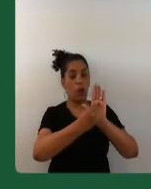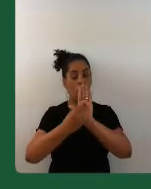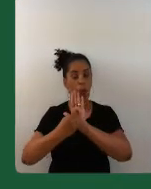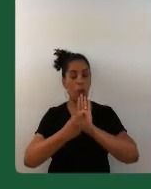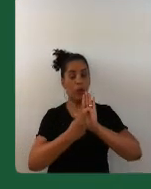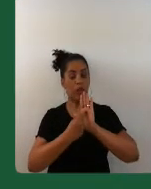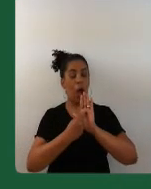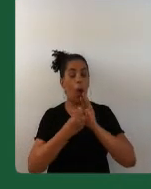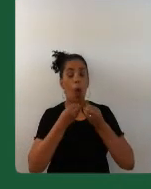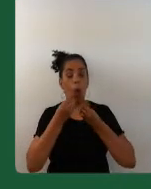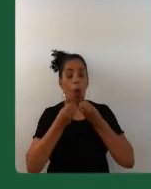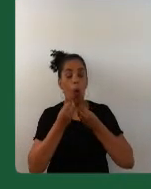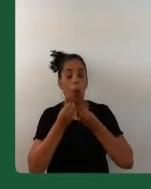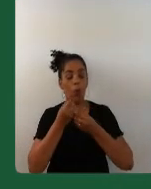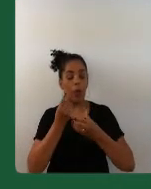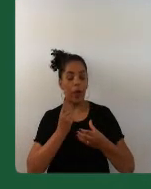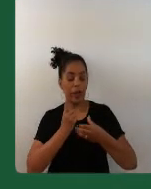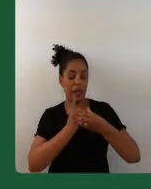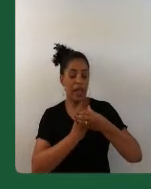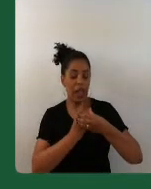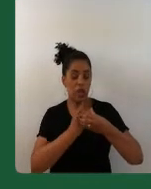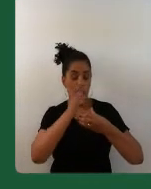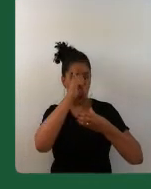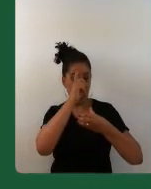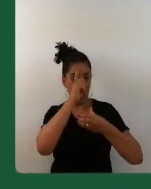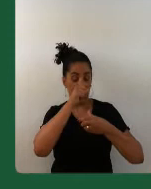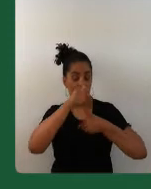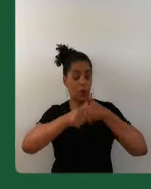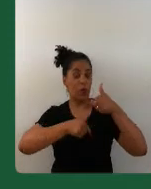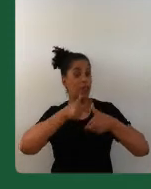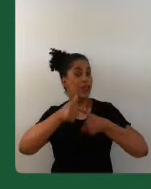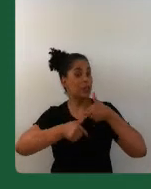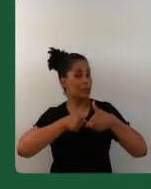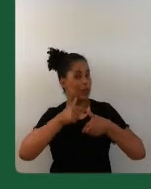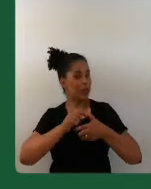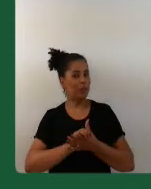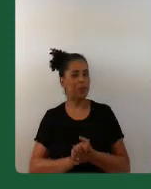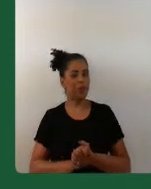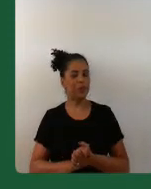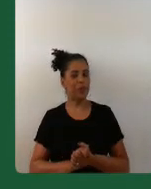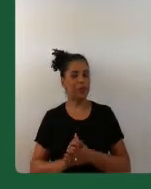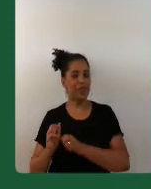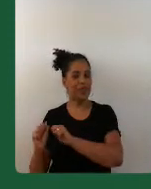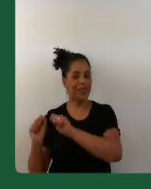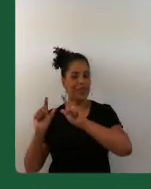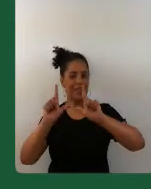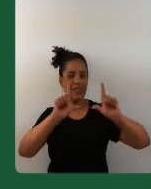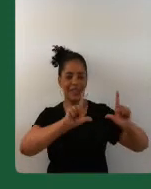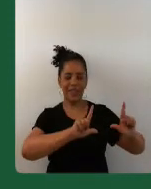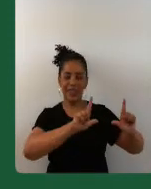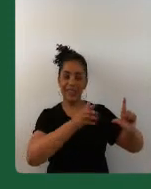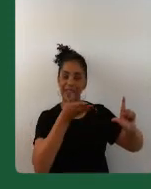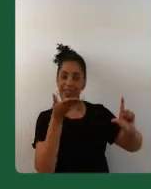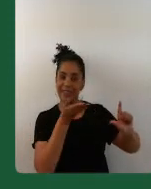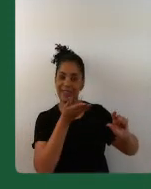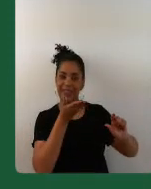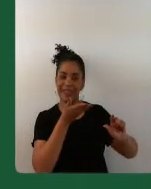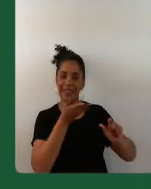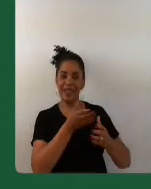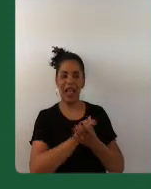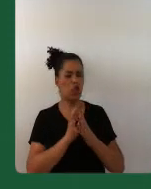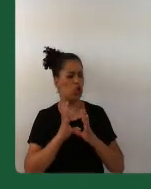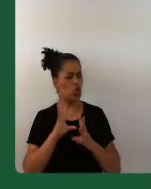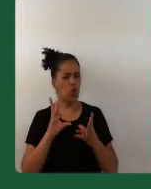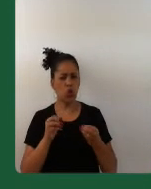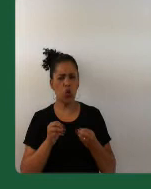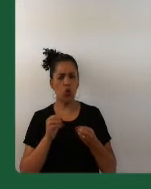serviço social dentro do hospital. Autodescrição. Esse slide, todos os slides